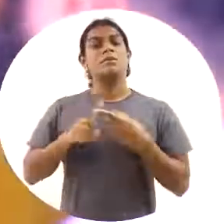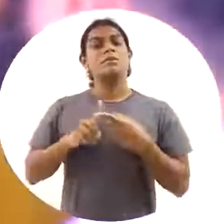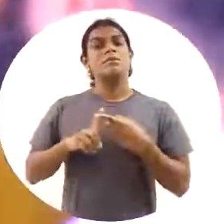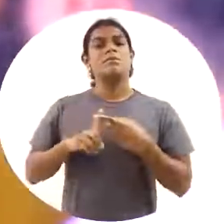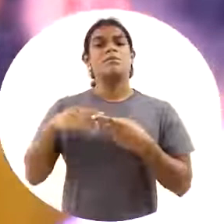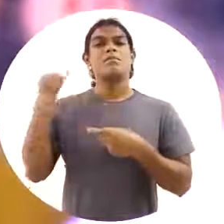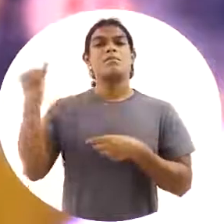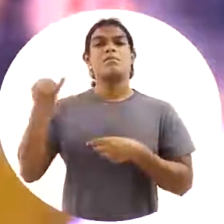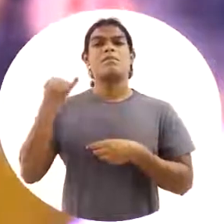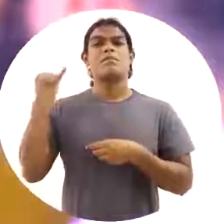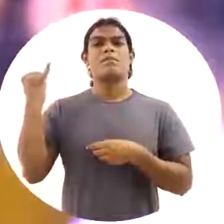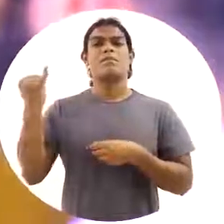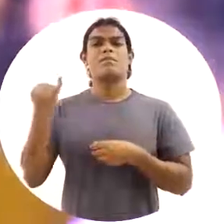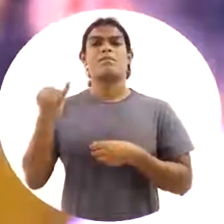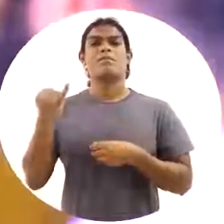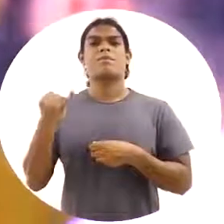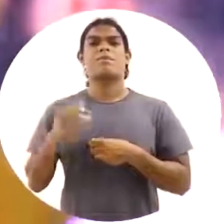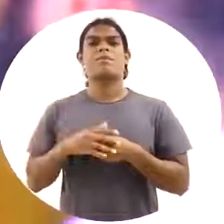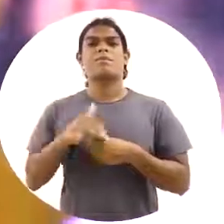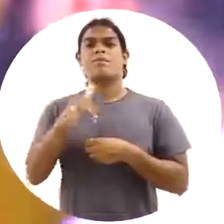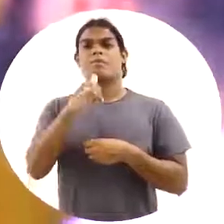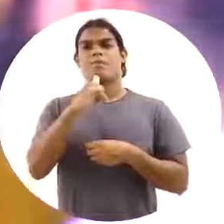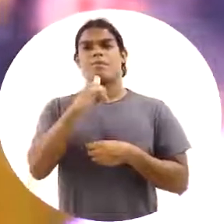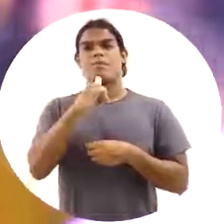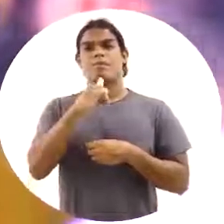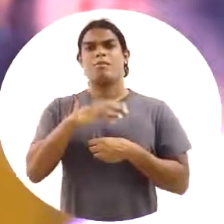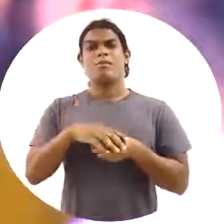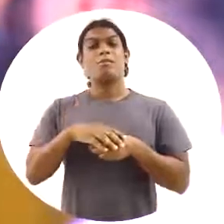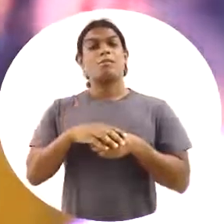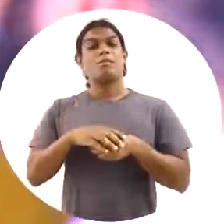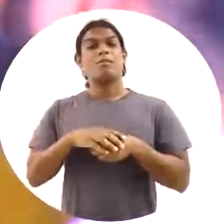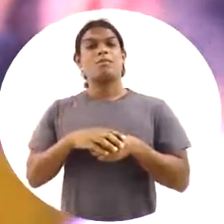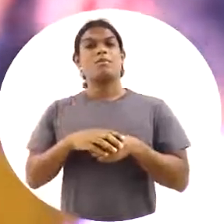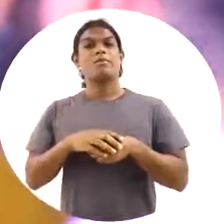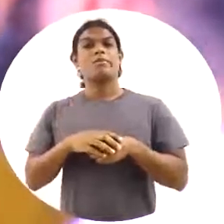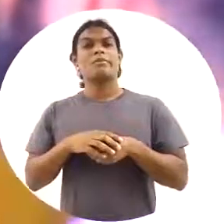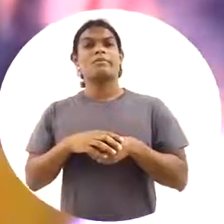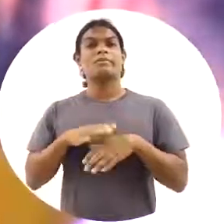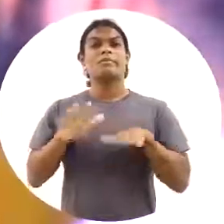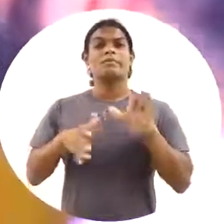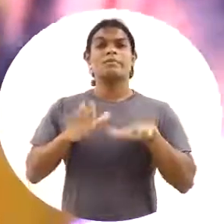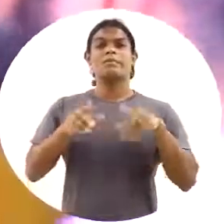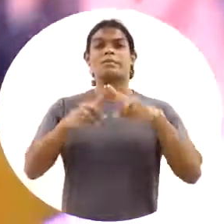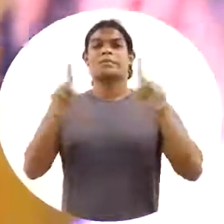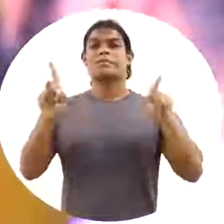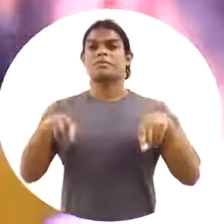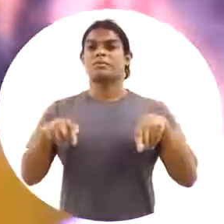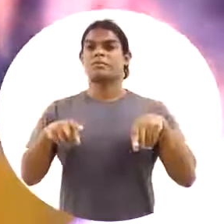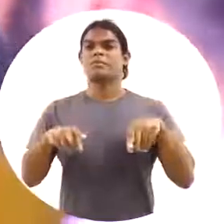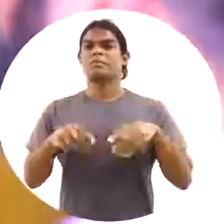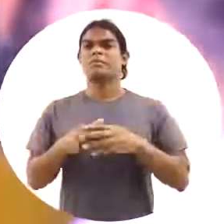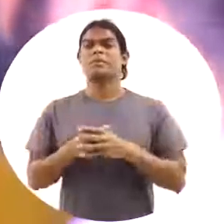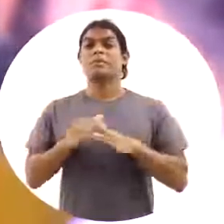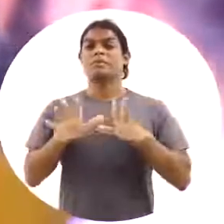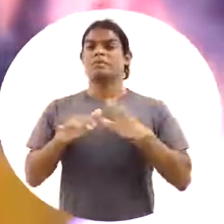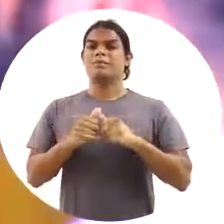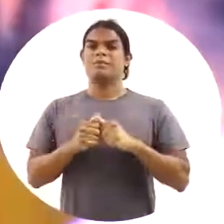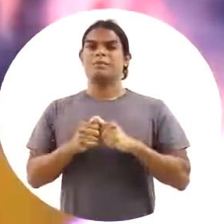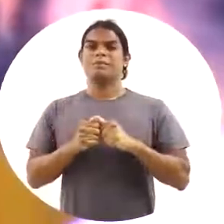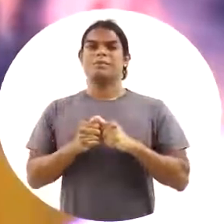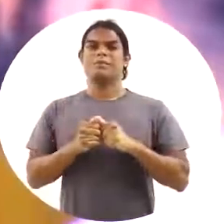uma outra coisa interessante que eu acho, por exemplo, alguns projetos que a gente vê que tem liberdade, tem clientes e clientes, né? Mas alguns projetos